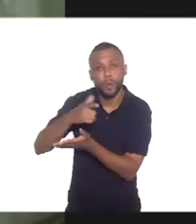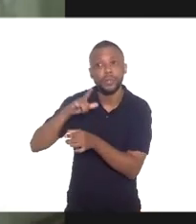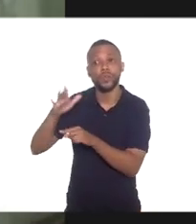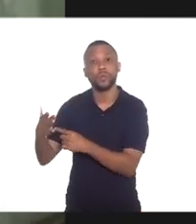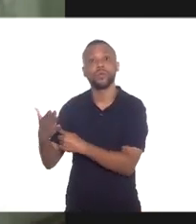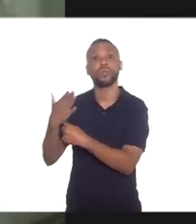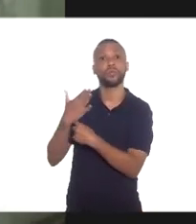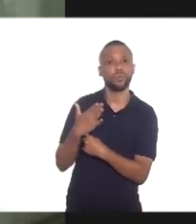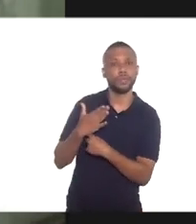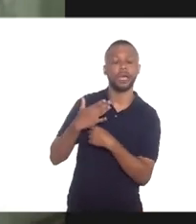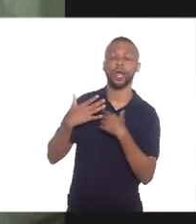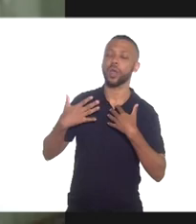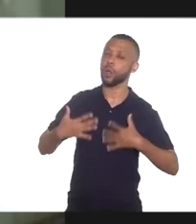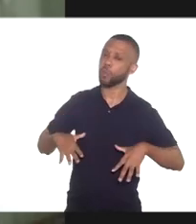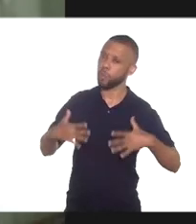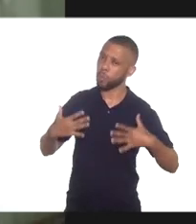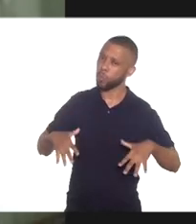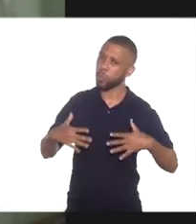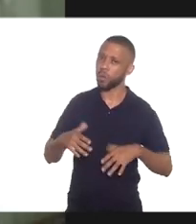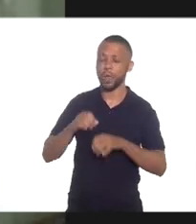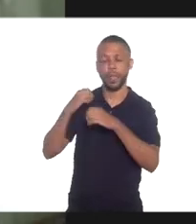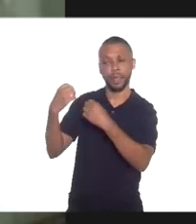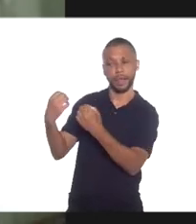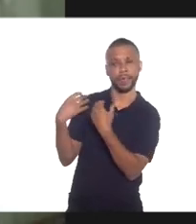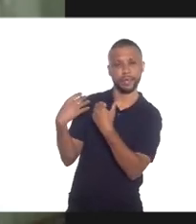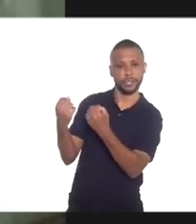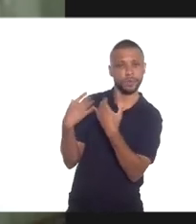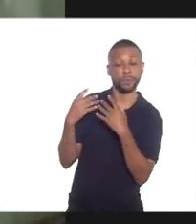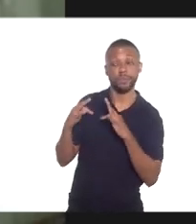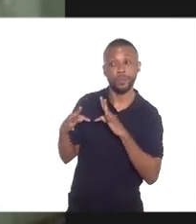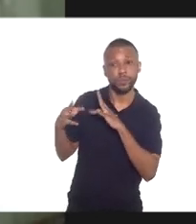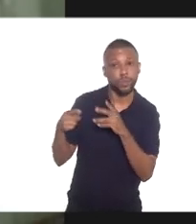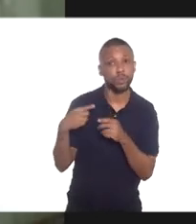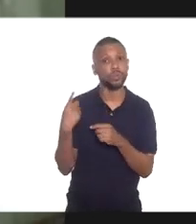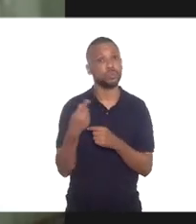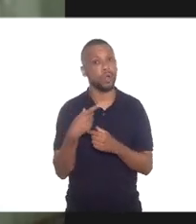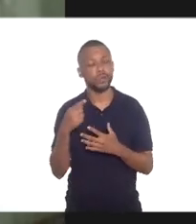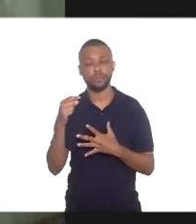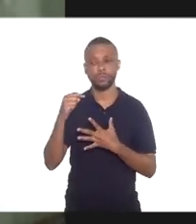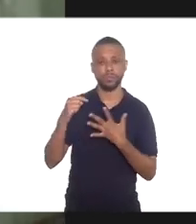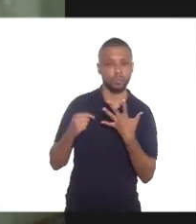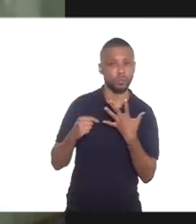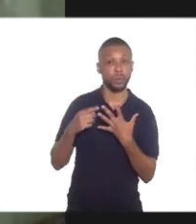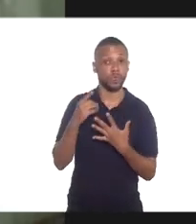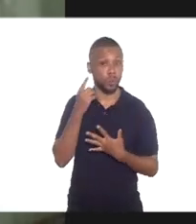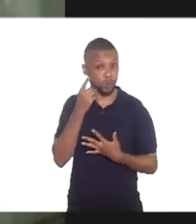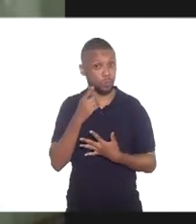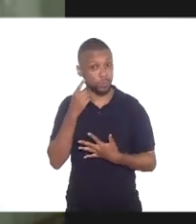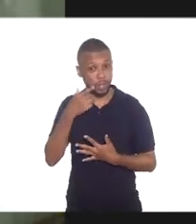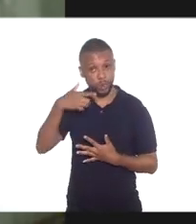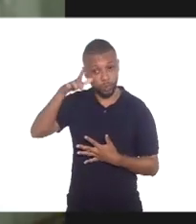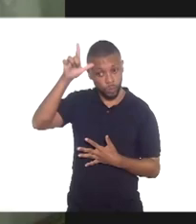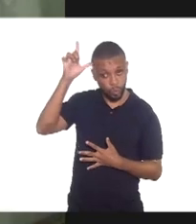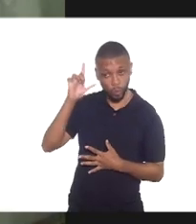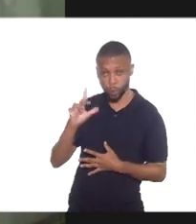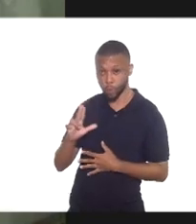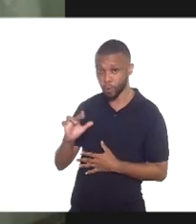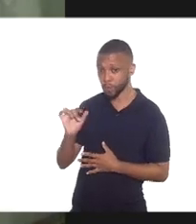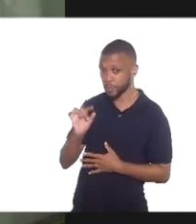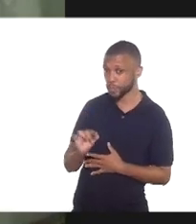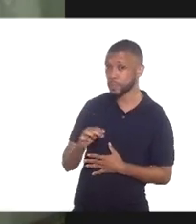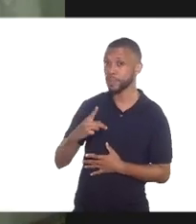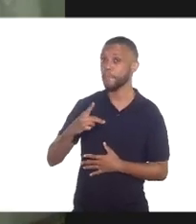uma grande contribuição e um ensinamento para todos nós, né, que é o deputado Luiz Paulo. Obrigada aí por ter